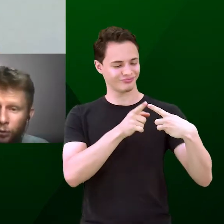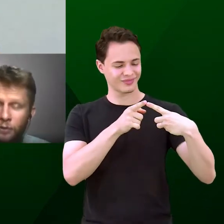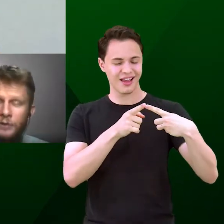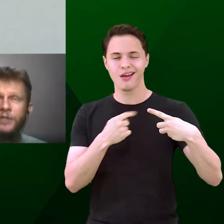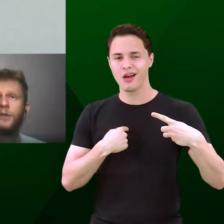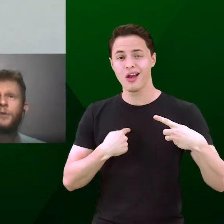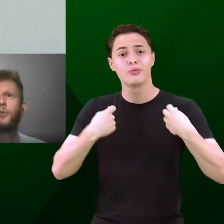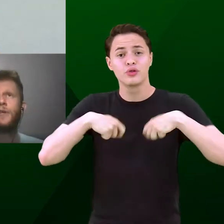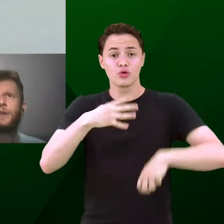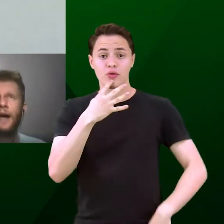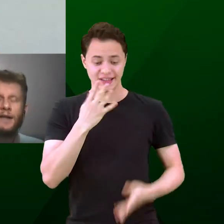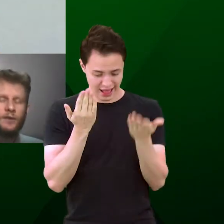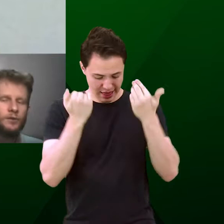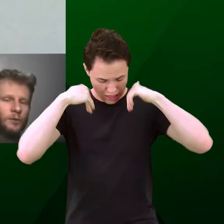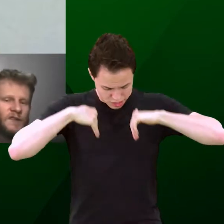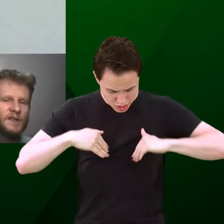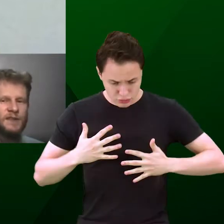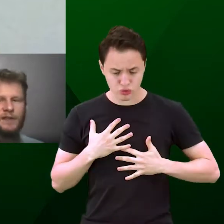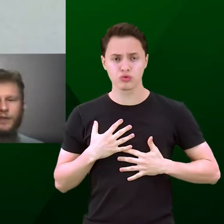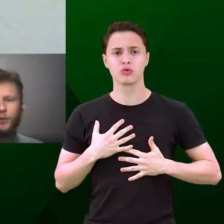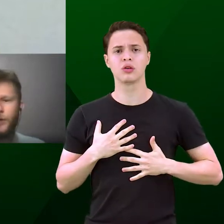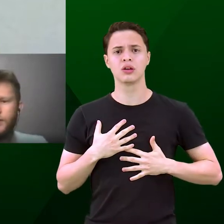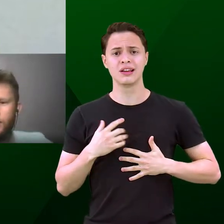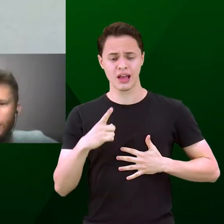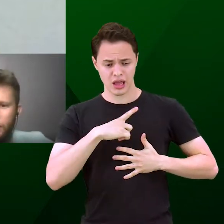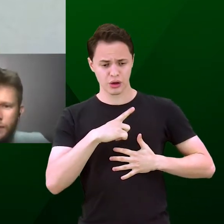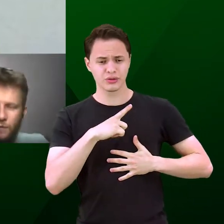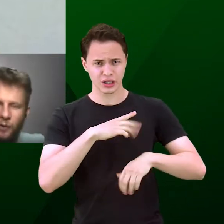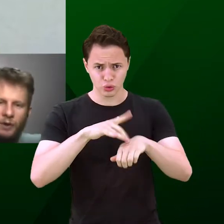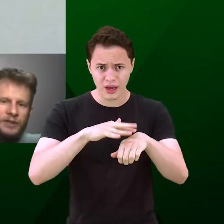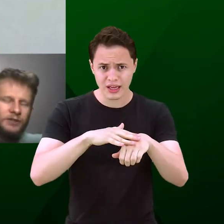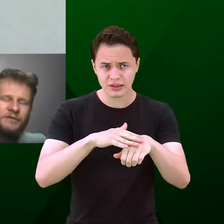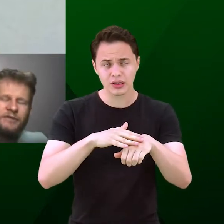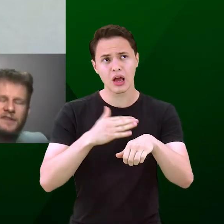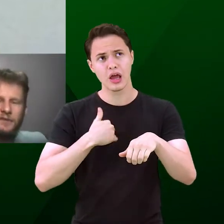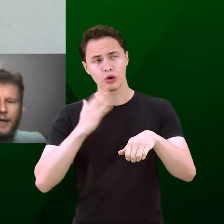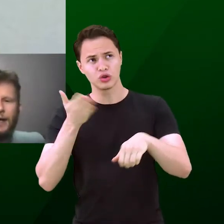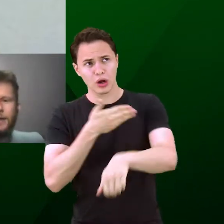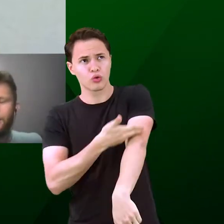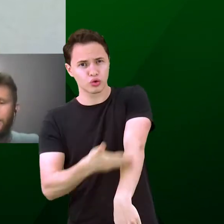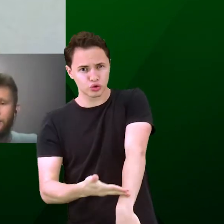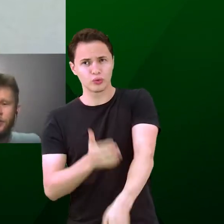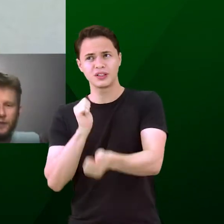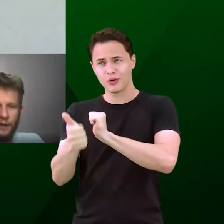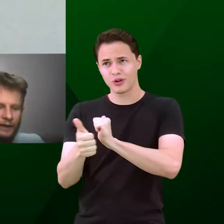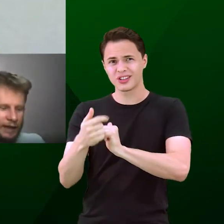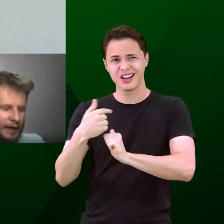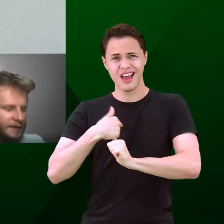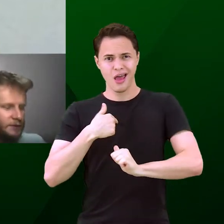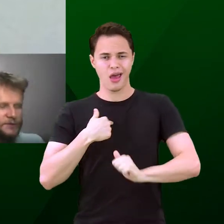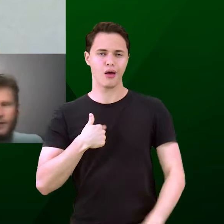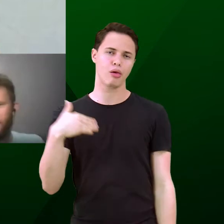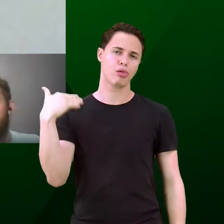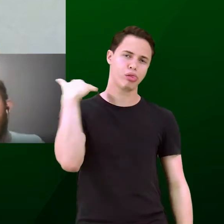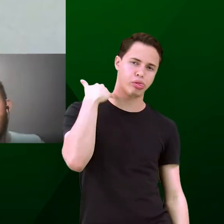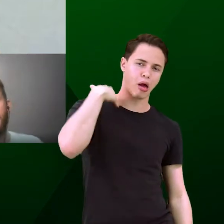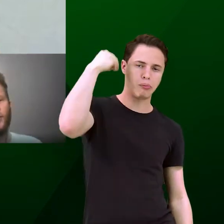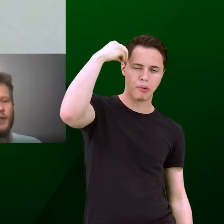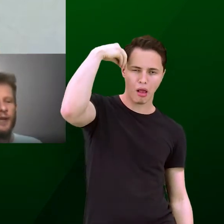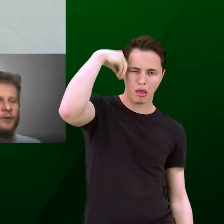pedir licença para vocês, para começar a compartilhar aqui a apresentação que eu fiz, para não ficar só essa minha cara pálida aqui para